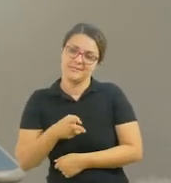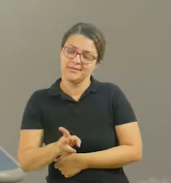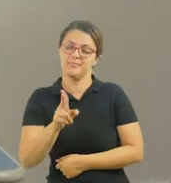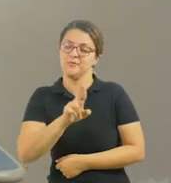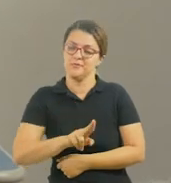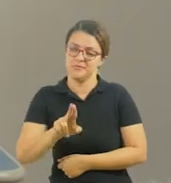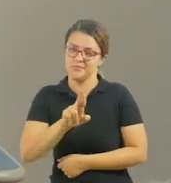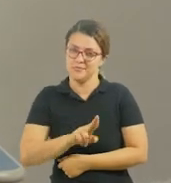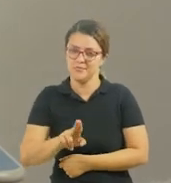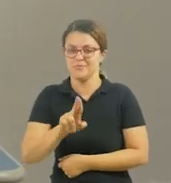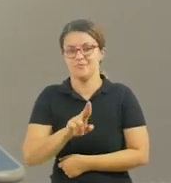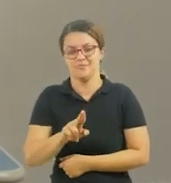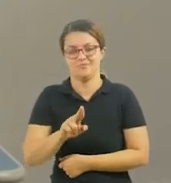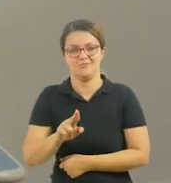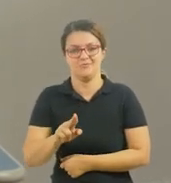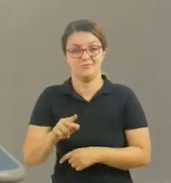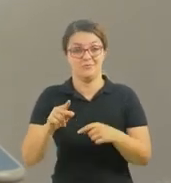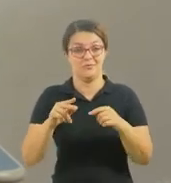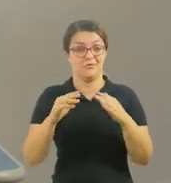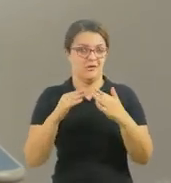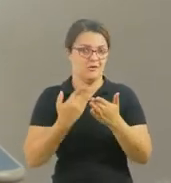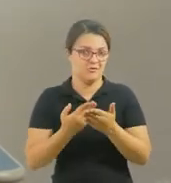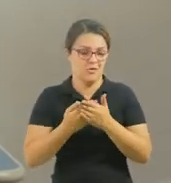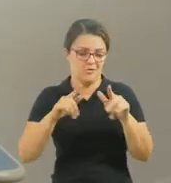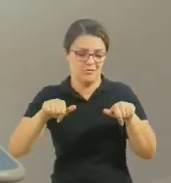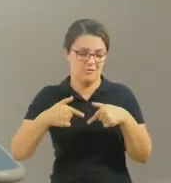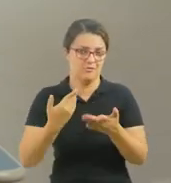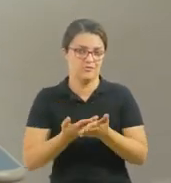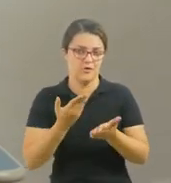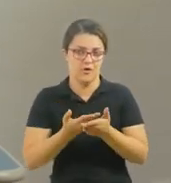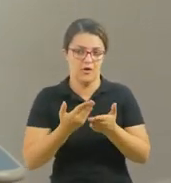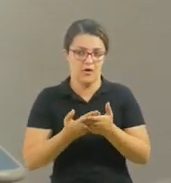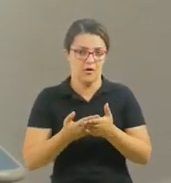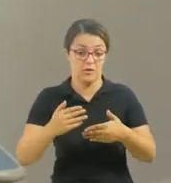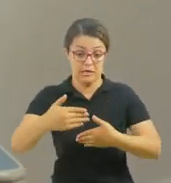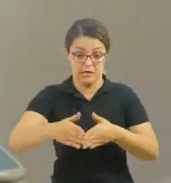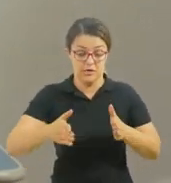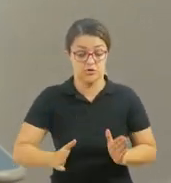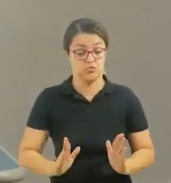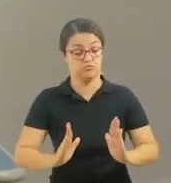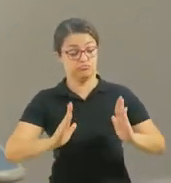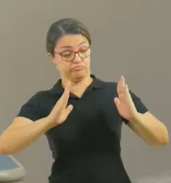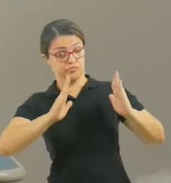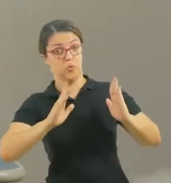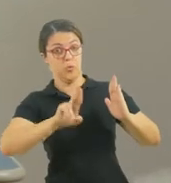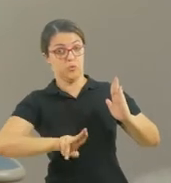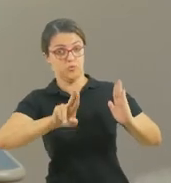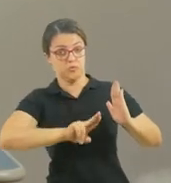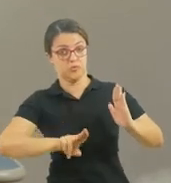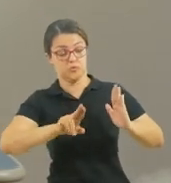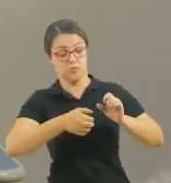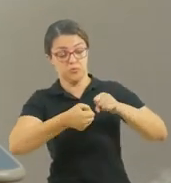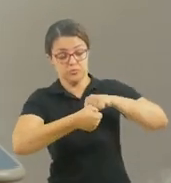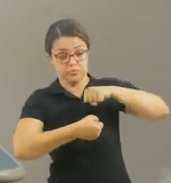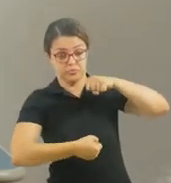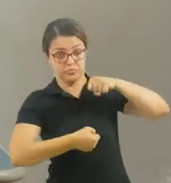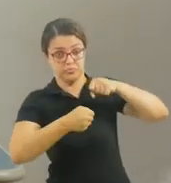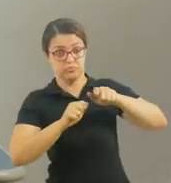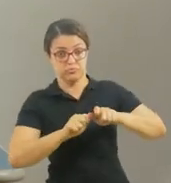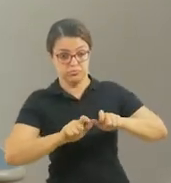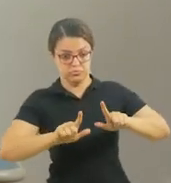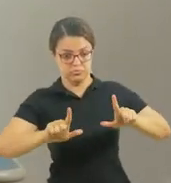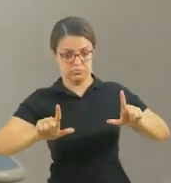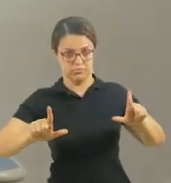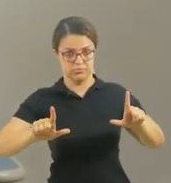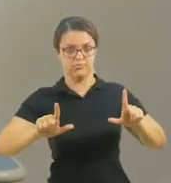eu amplio para que todas as crianças, né, possam ter uma visualização bem legal. E